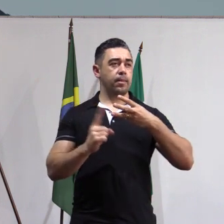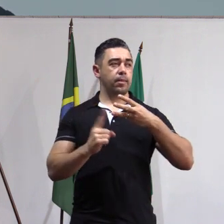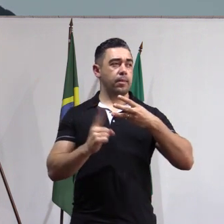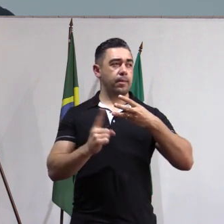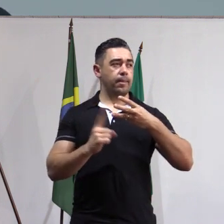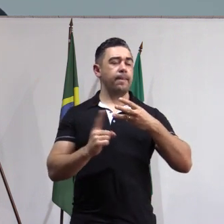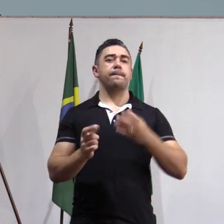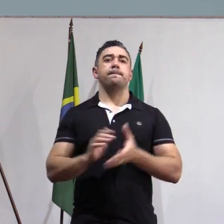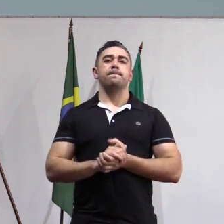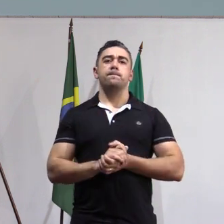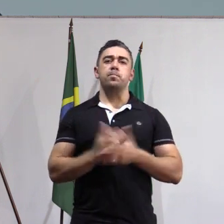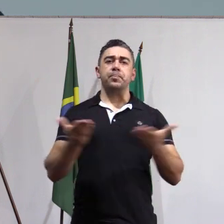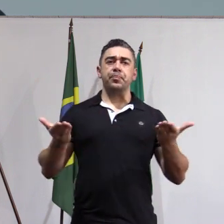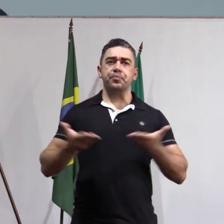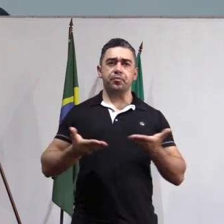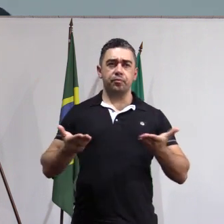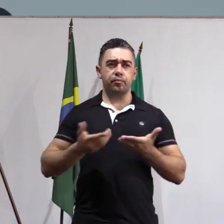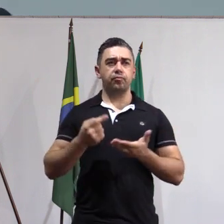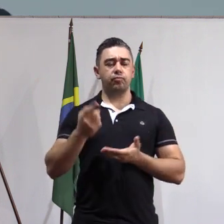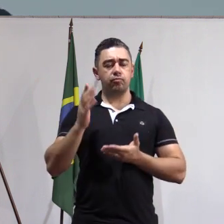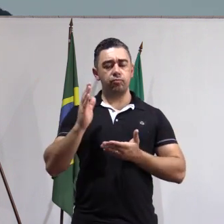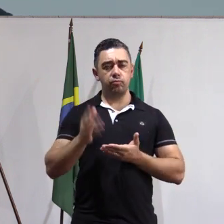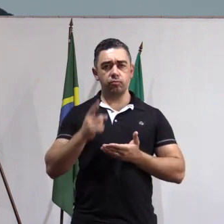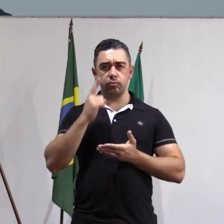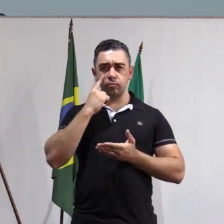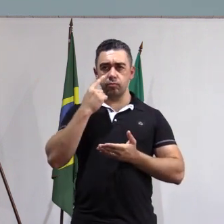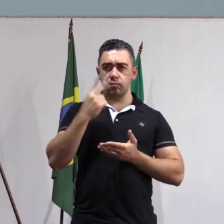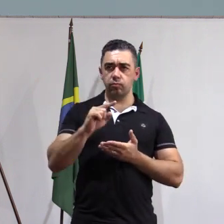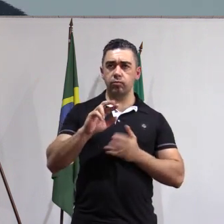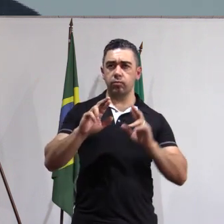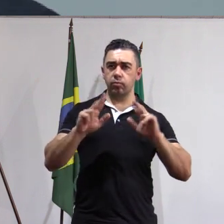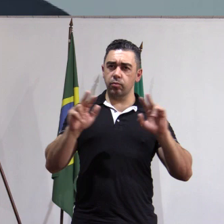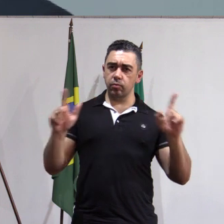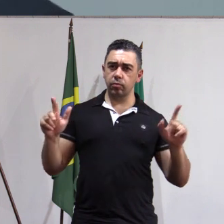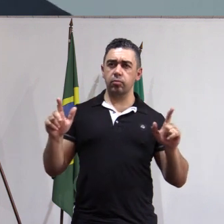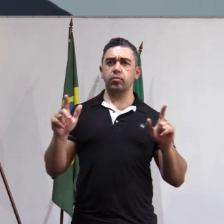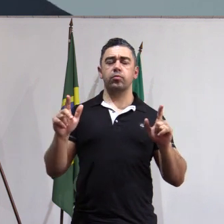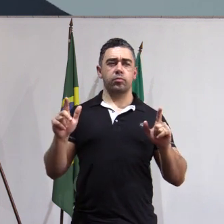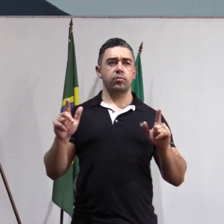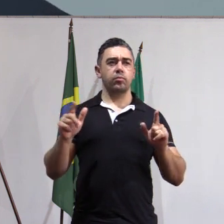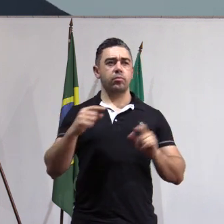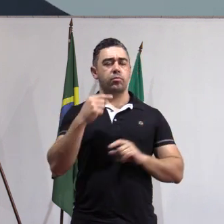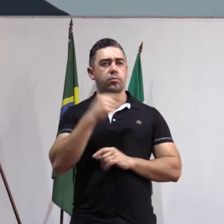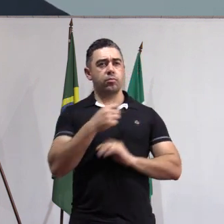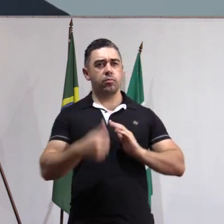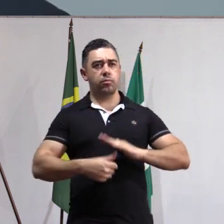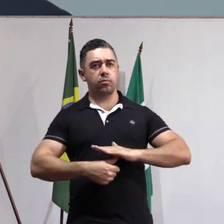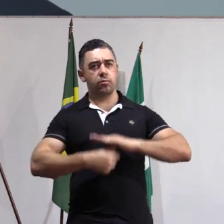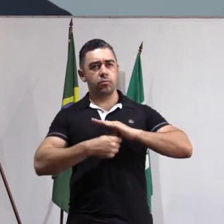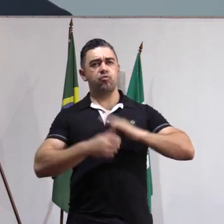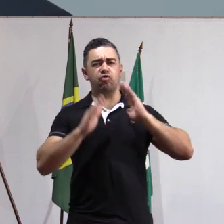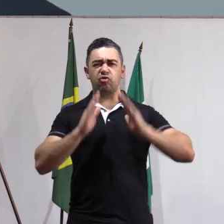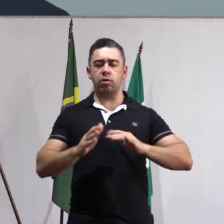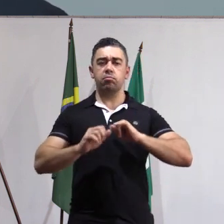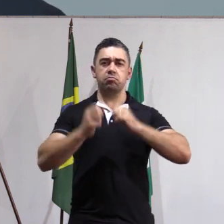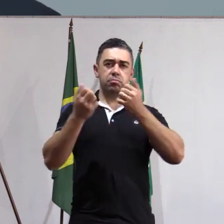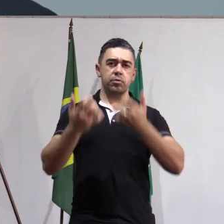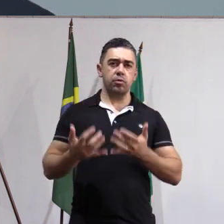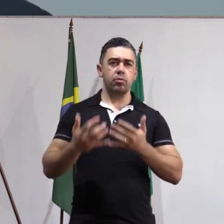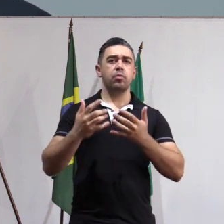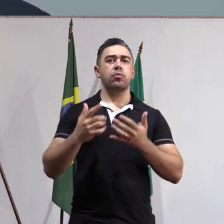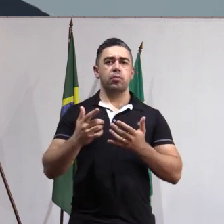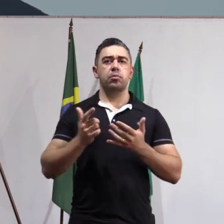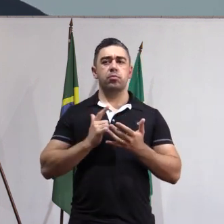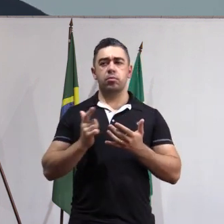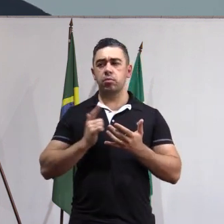uma manifestação ouvida em diferentes pontos. O magnífico reitor Ricardo já tem se manifestado sobre isso